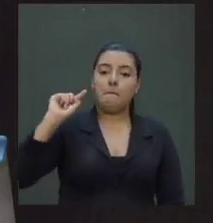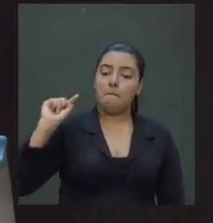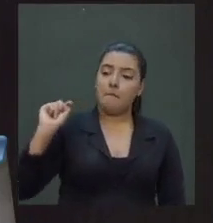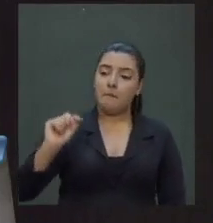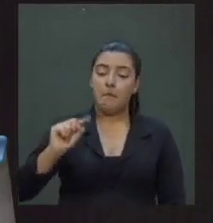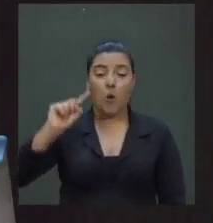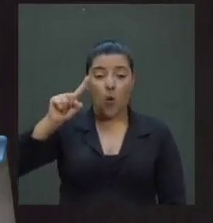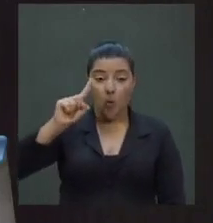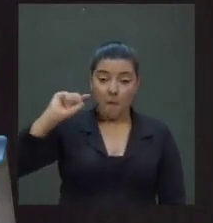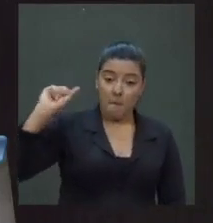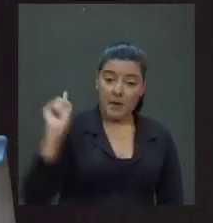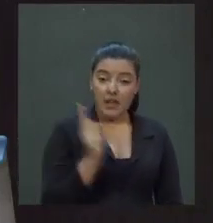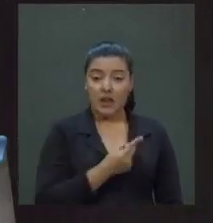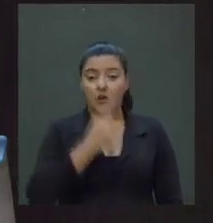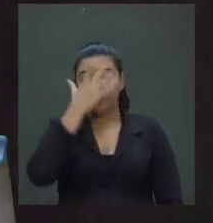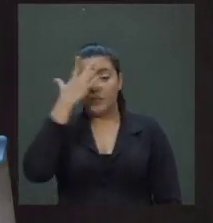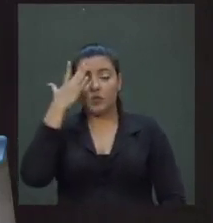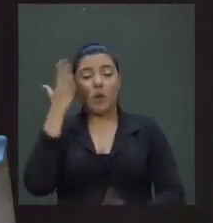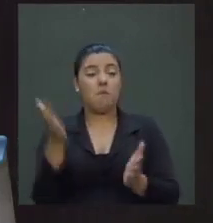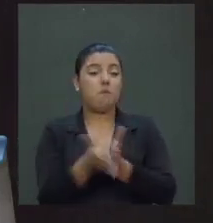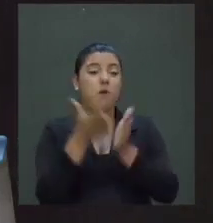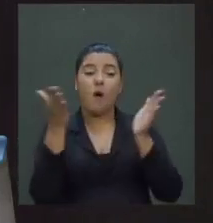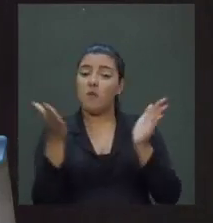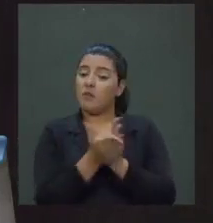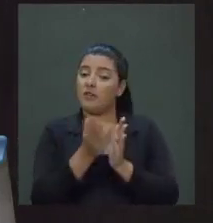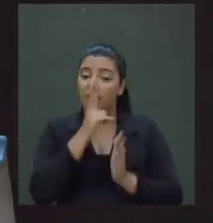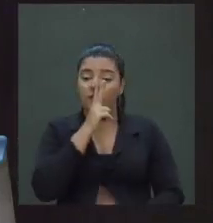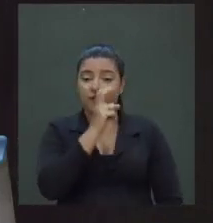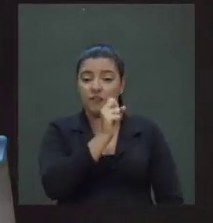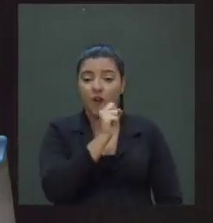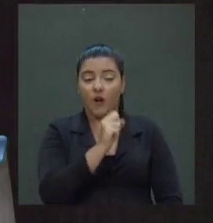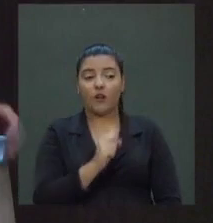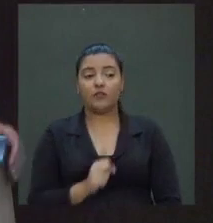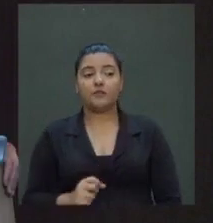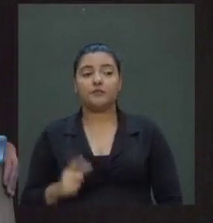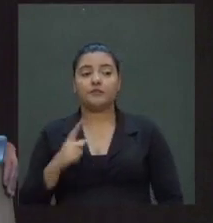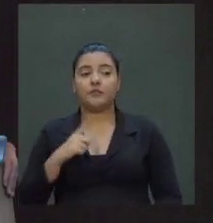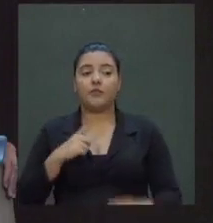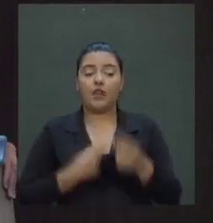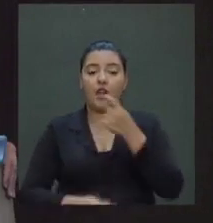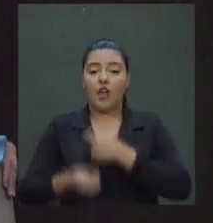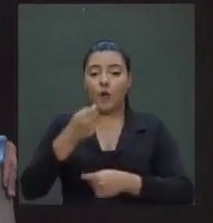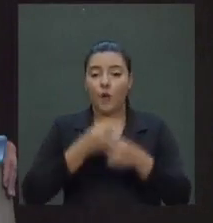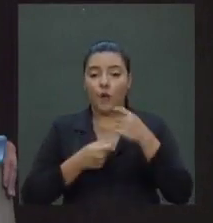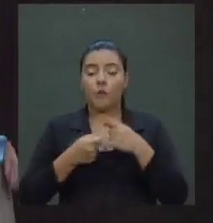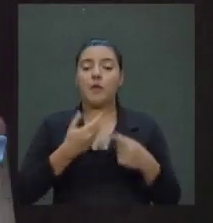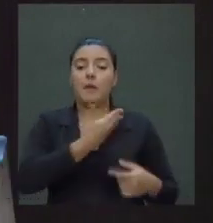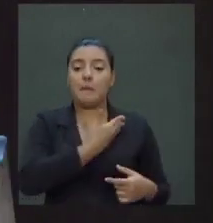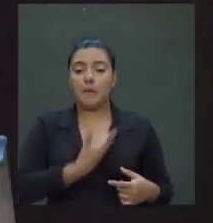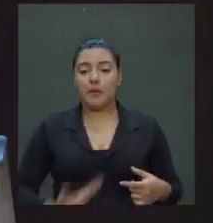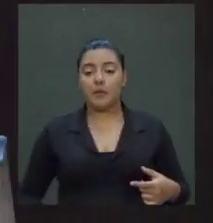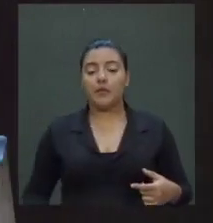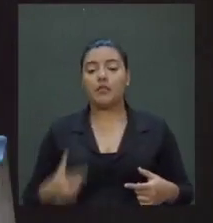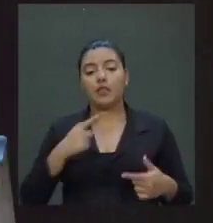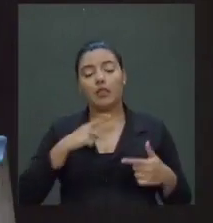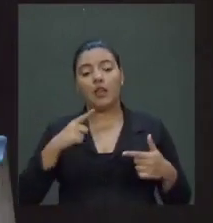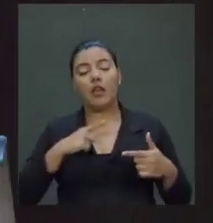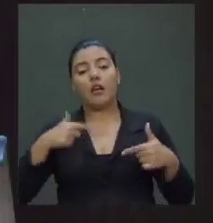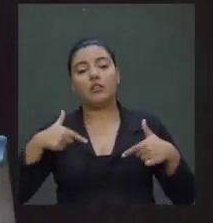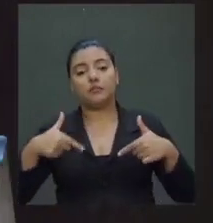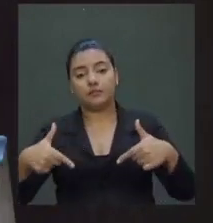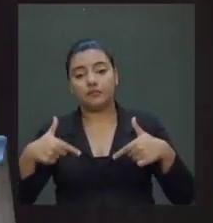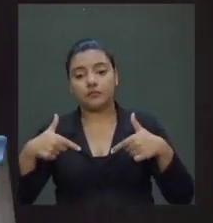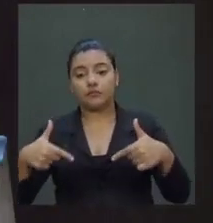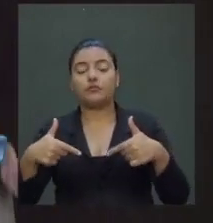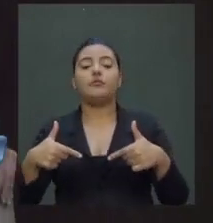abaixo da linha de pobreza extrema. Então é óbvio que cabe à economia do setor público se dedicar